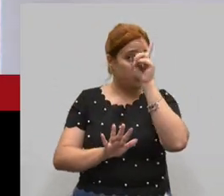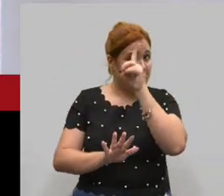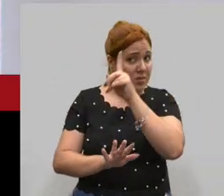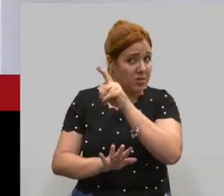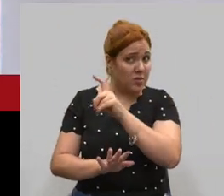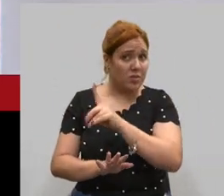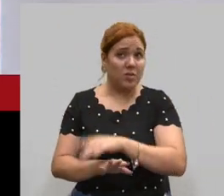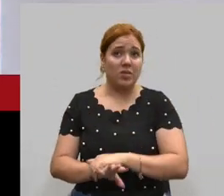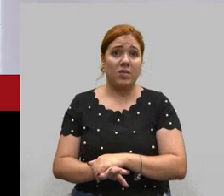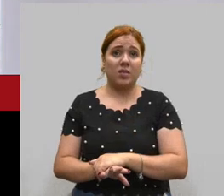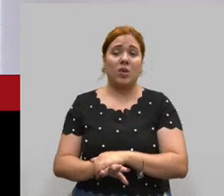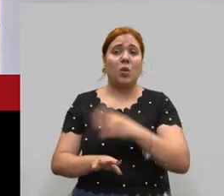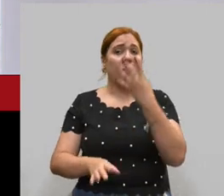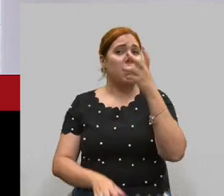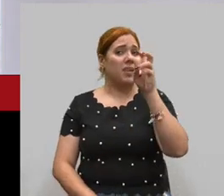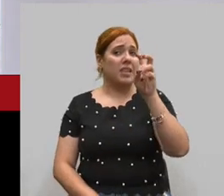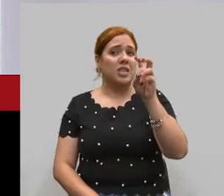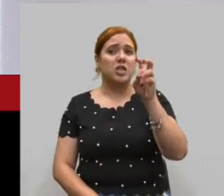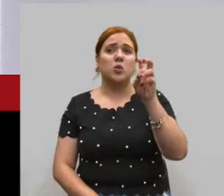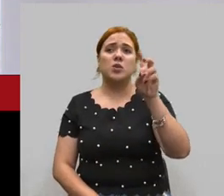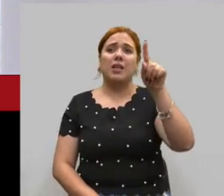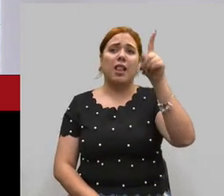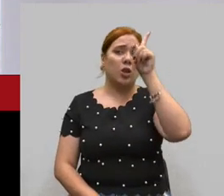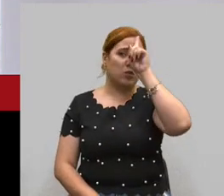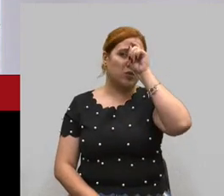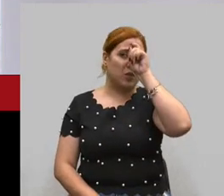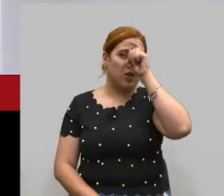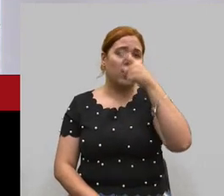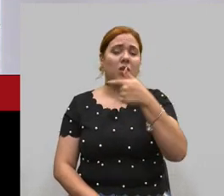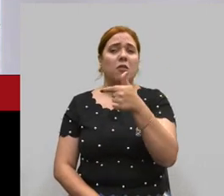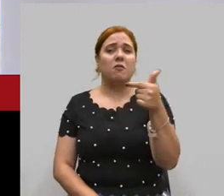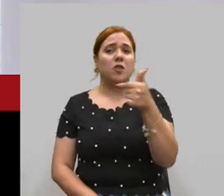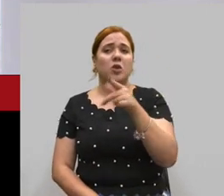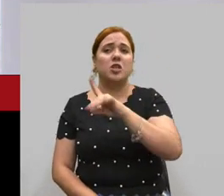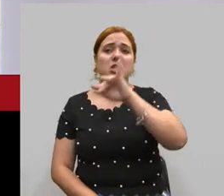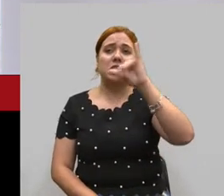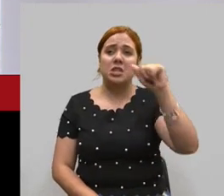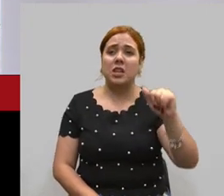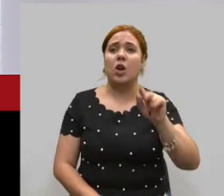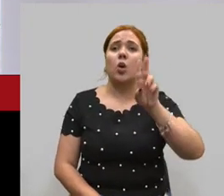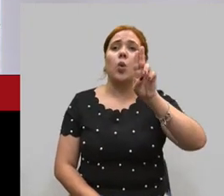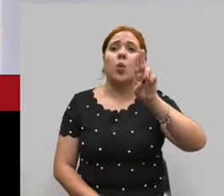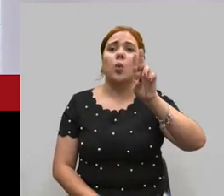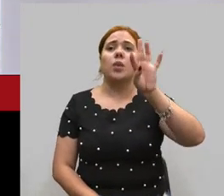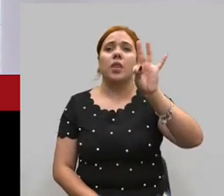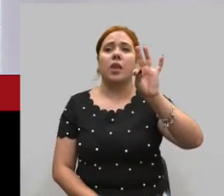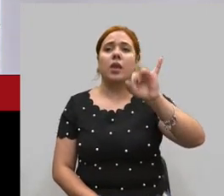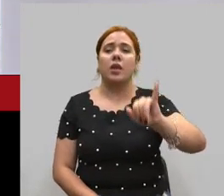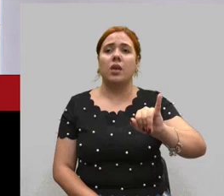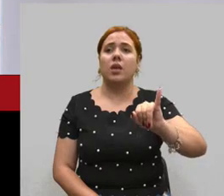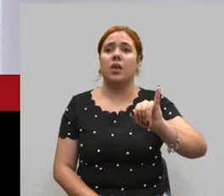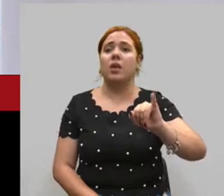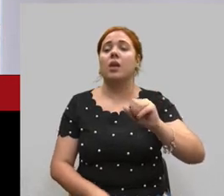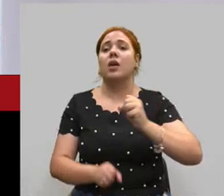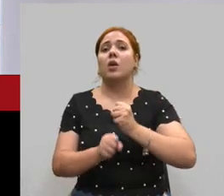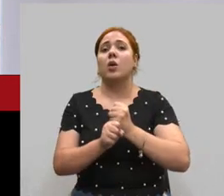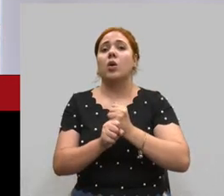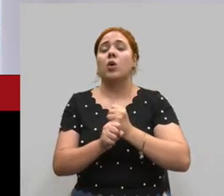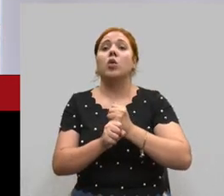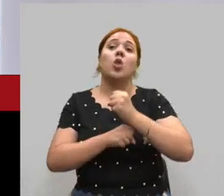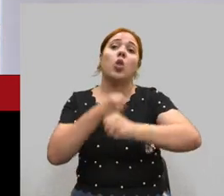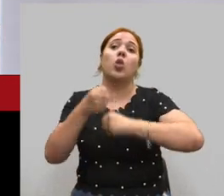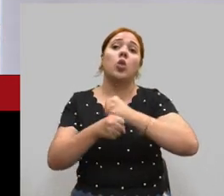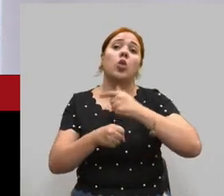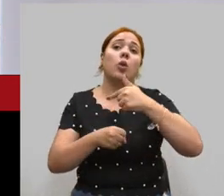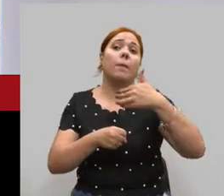45 dias que eu fiquei internado dentre eles os 22 dias na UTI o momento mais difícil foi do anos após o meu acidente quando